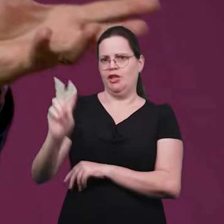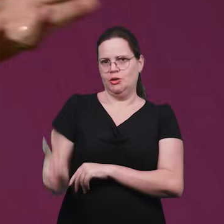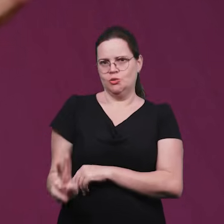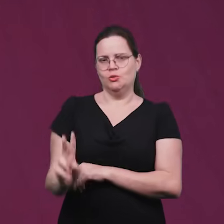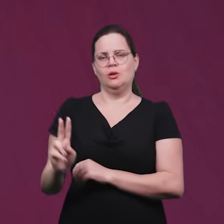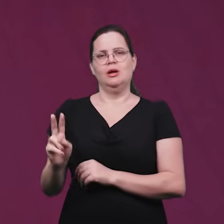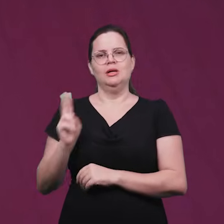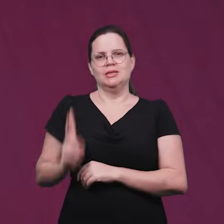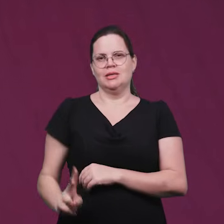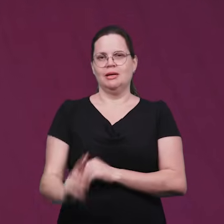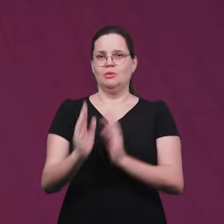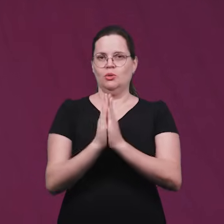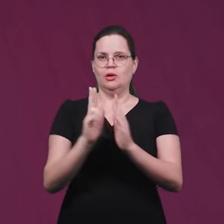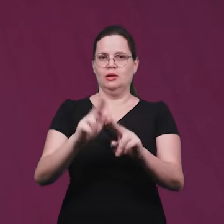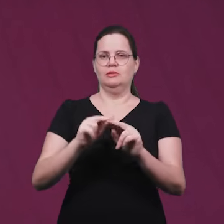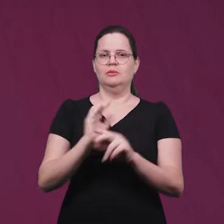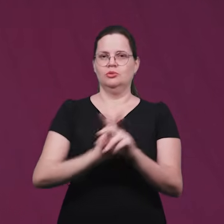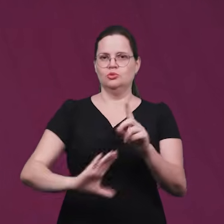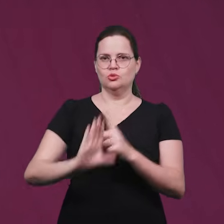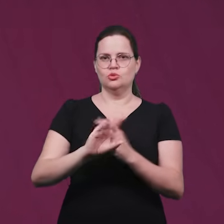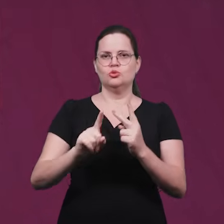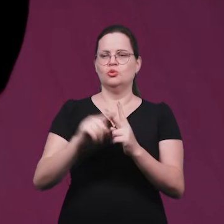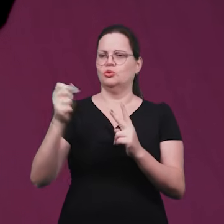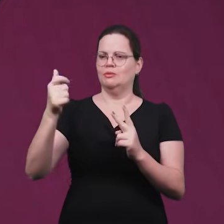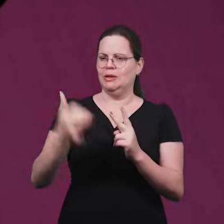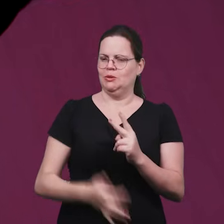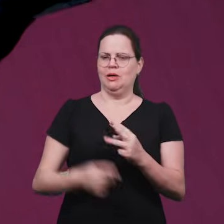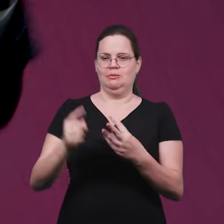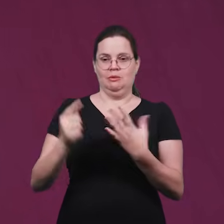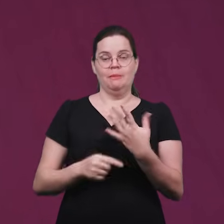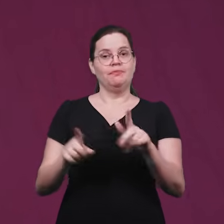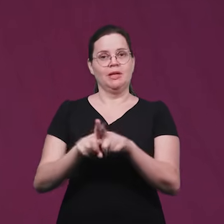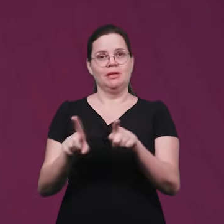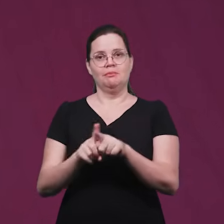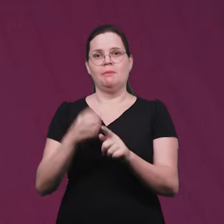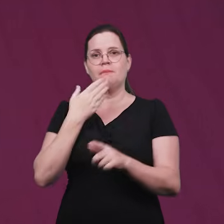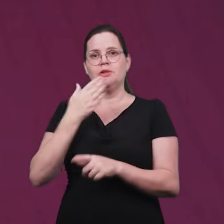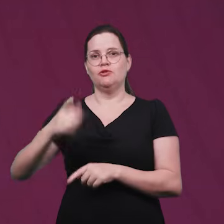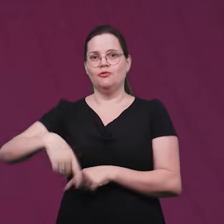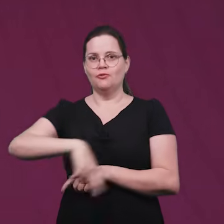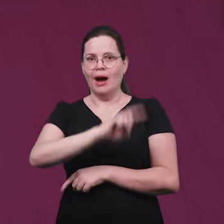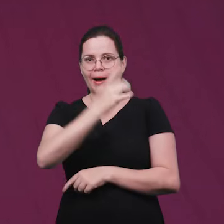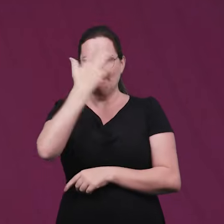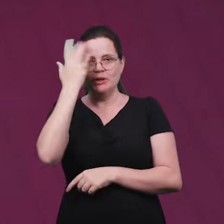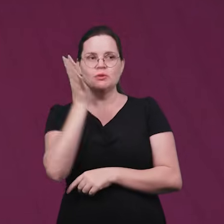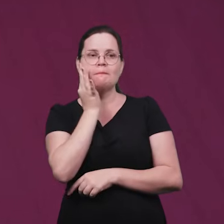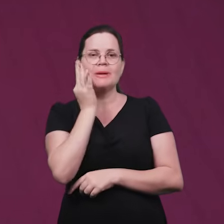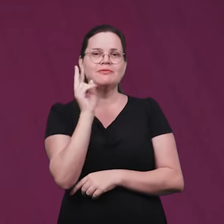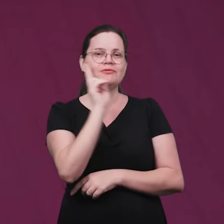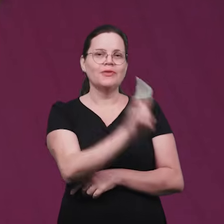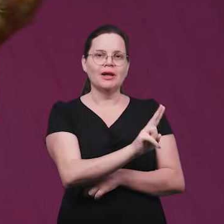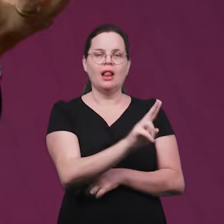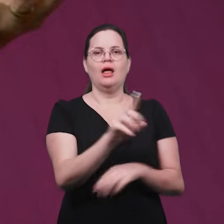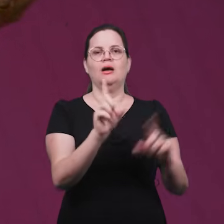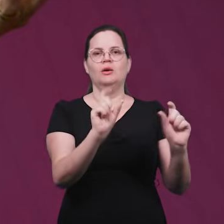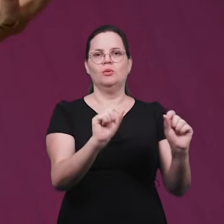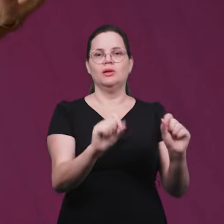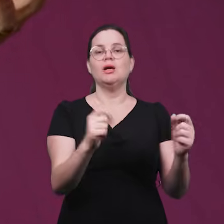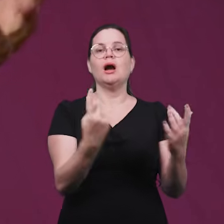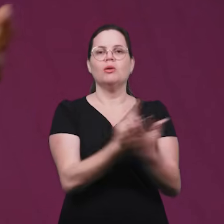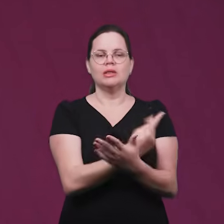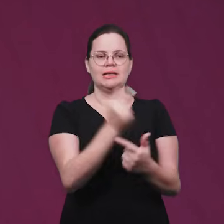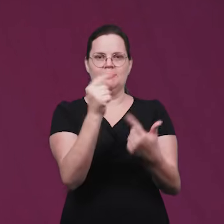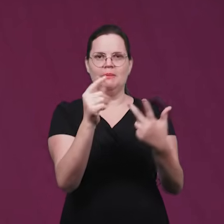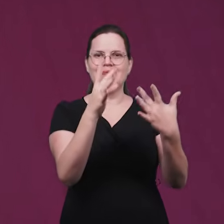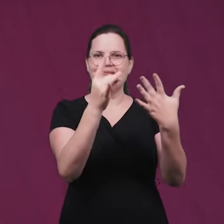sim, como disponibilizando missionários que irão até lá pessoalmente, como da mesma